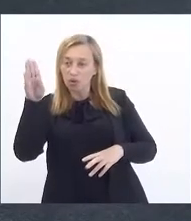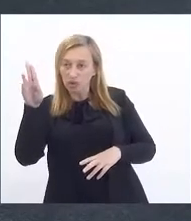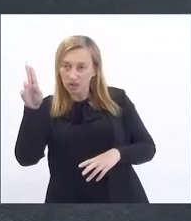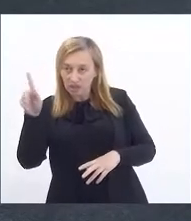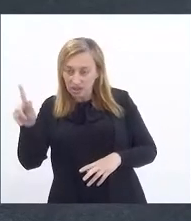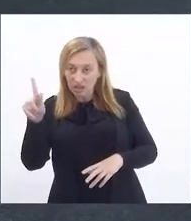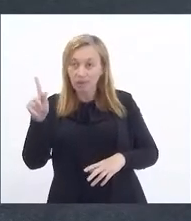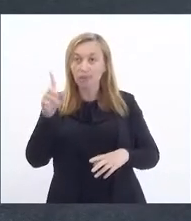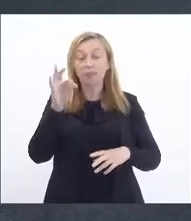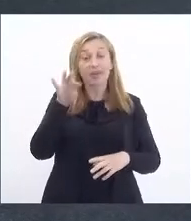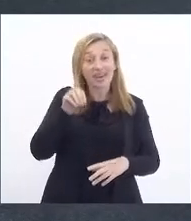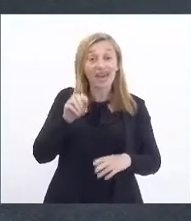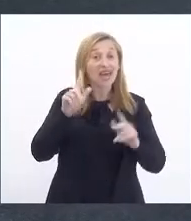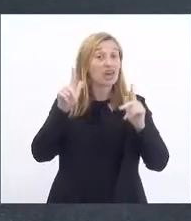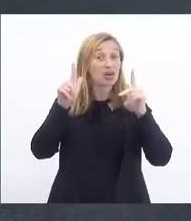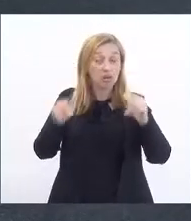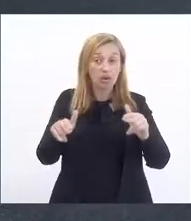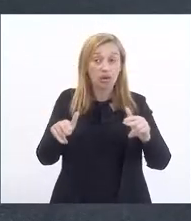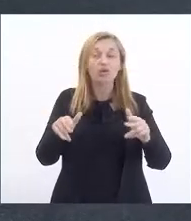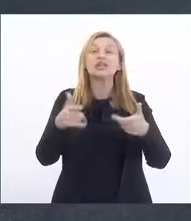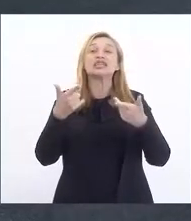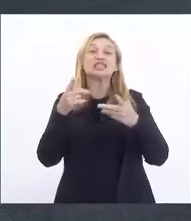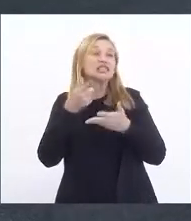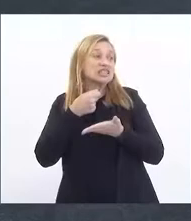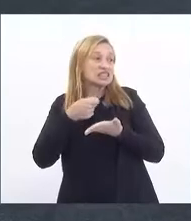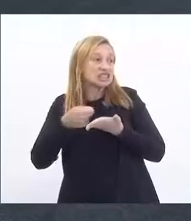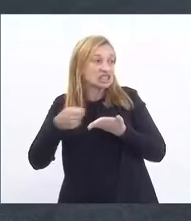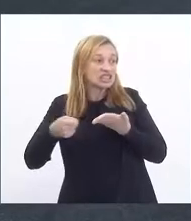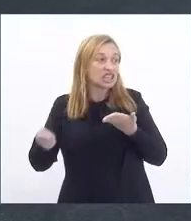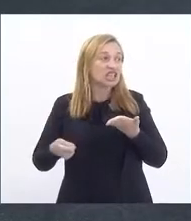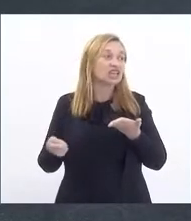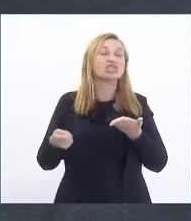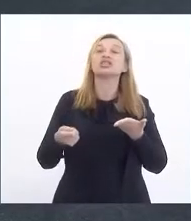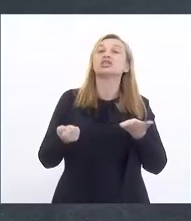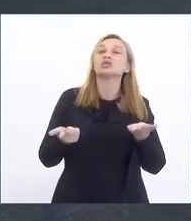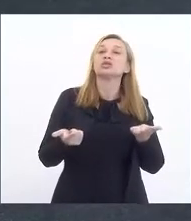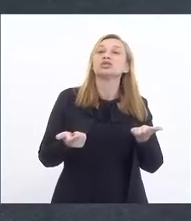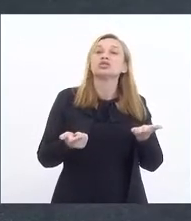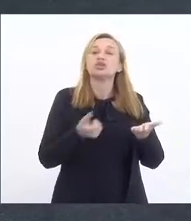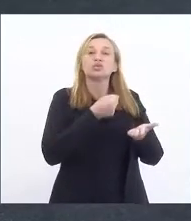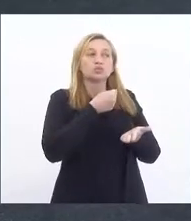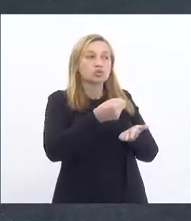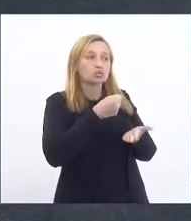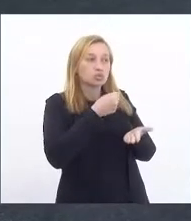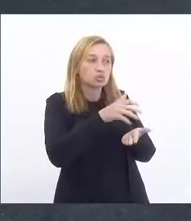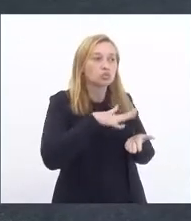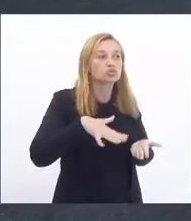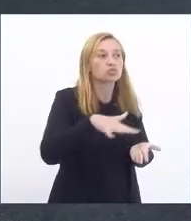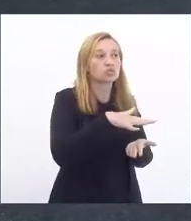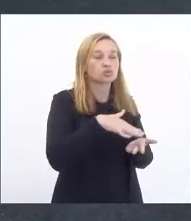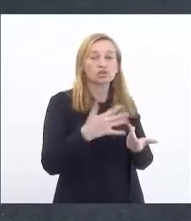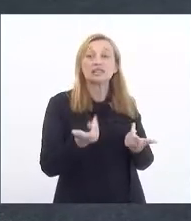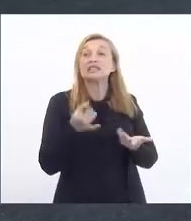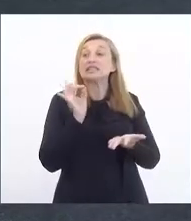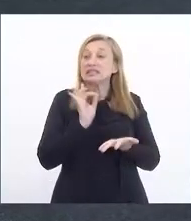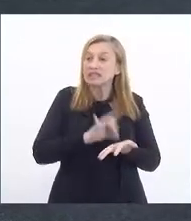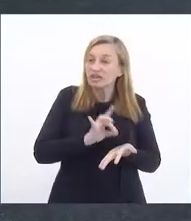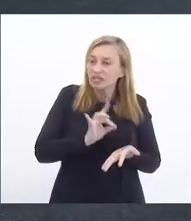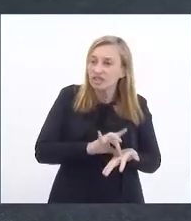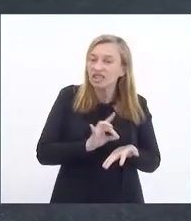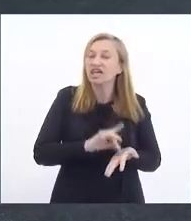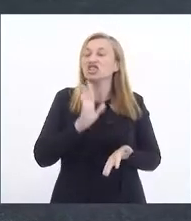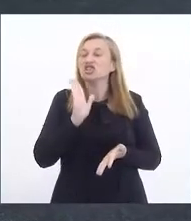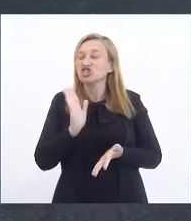que hoje escreve numa rede de jornalismo e na verdade a gente